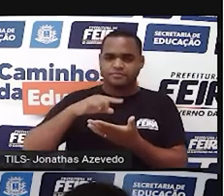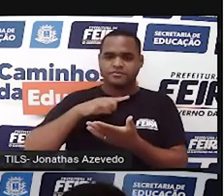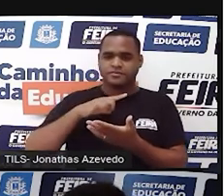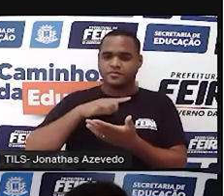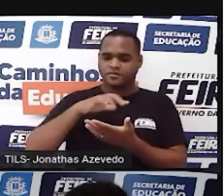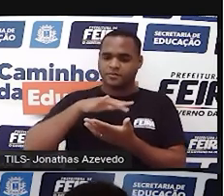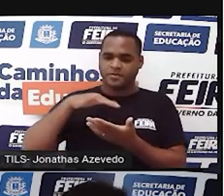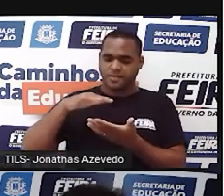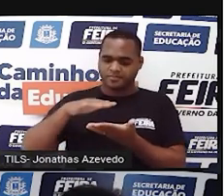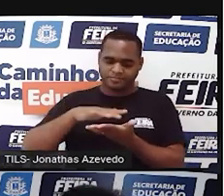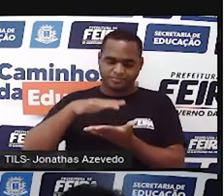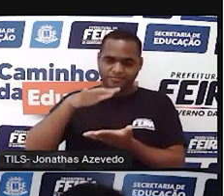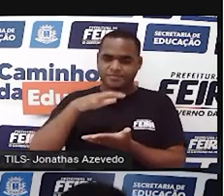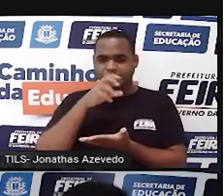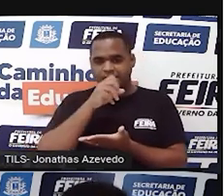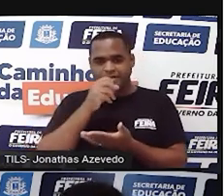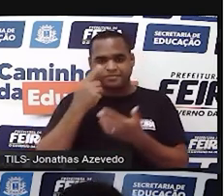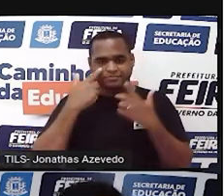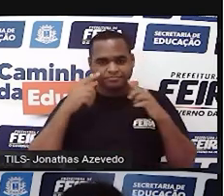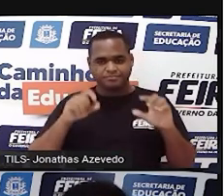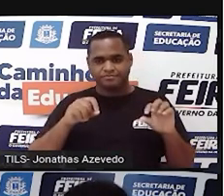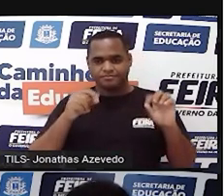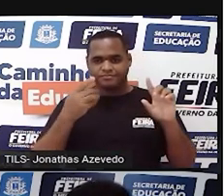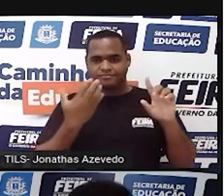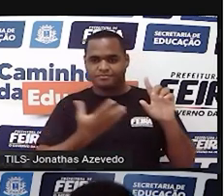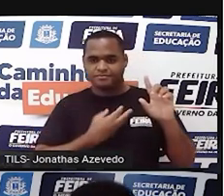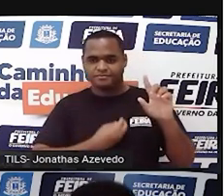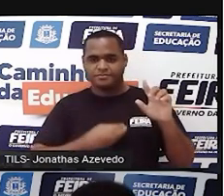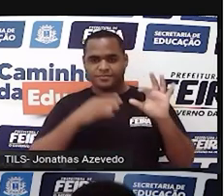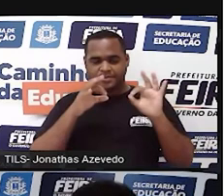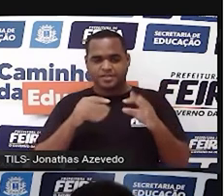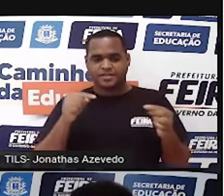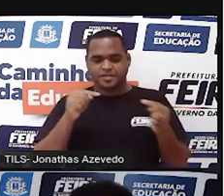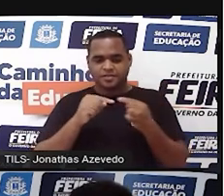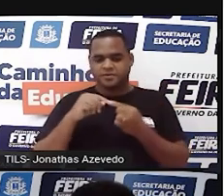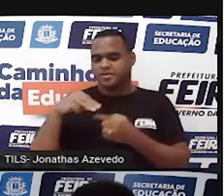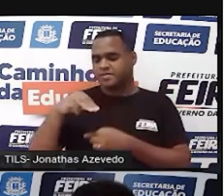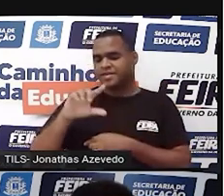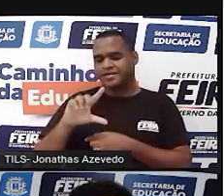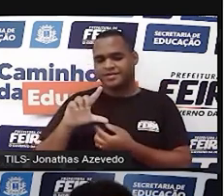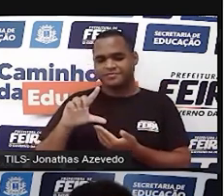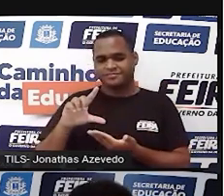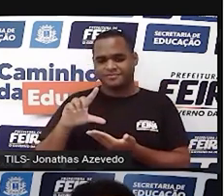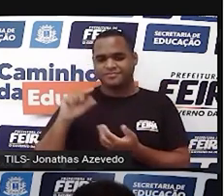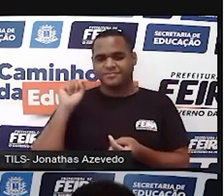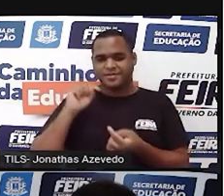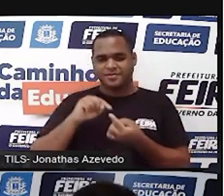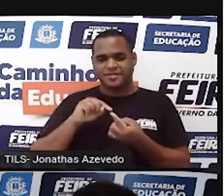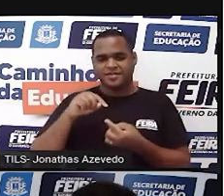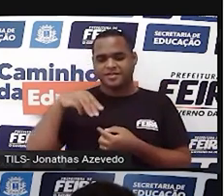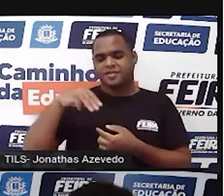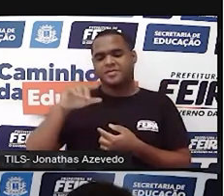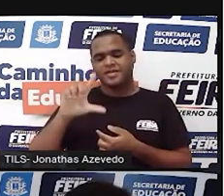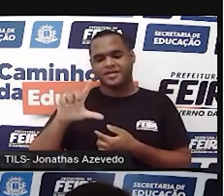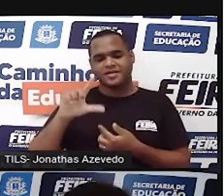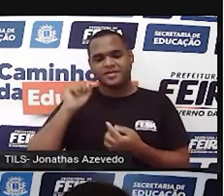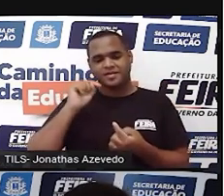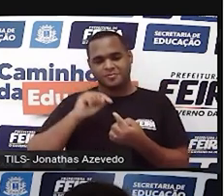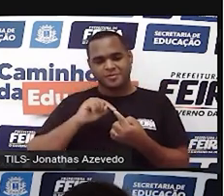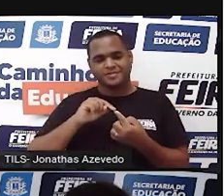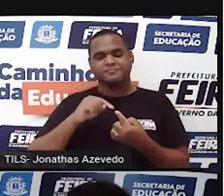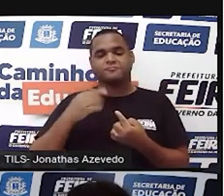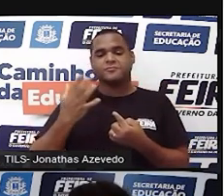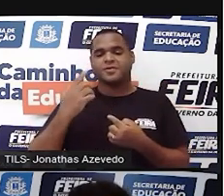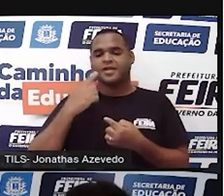copinho de laranja que aparece aí na tela, com certeza o mais adequado é o mililitro, o